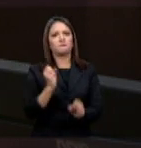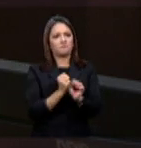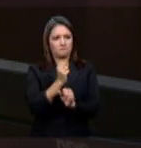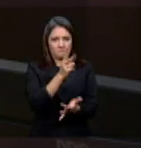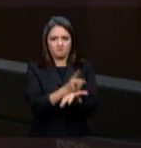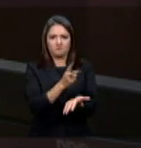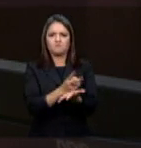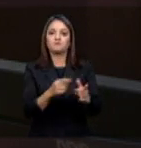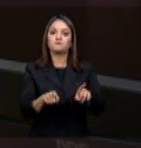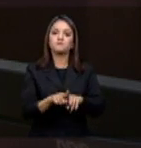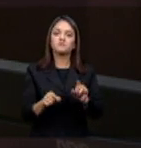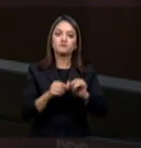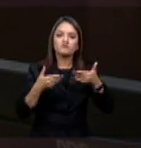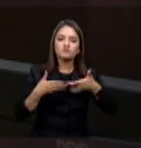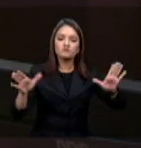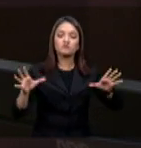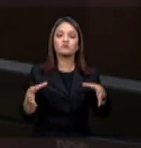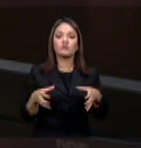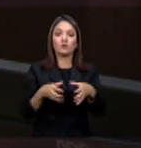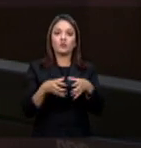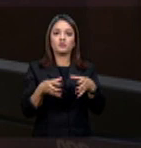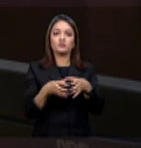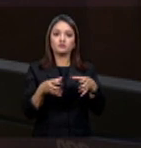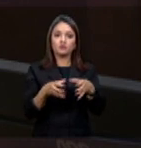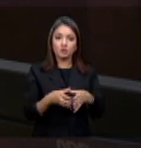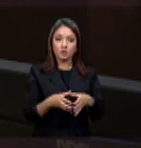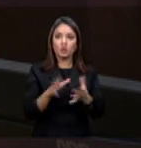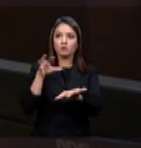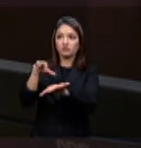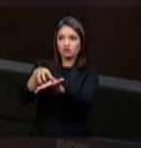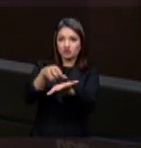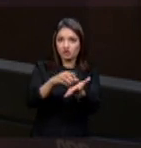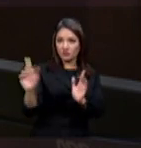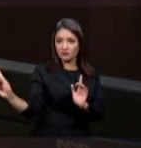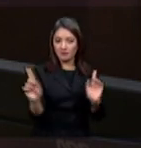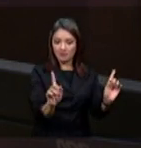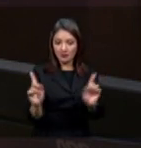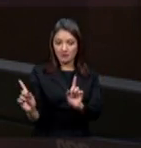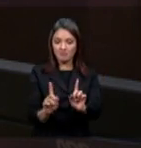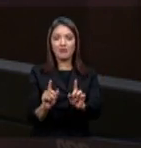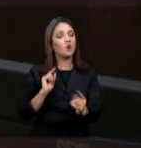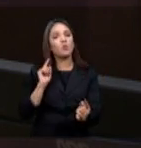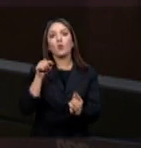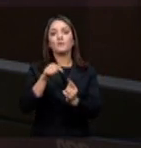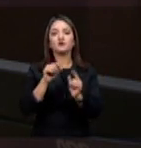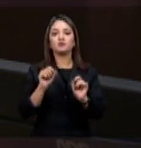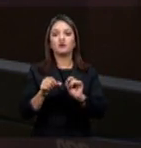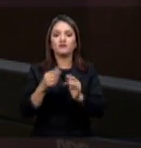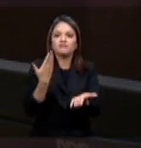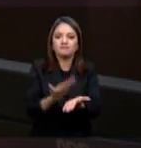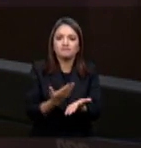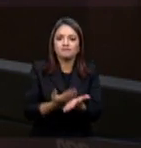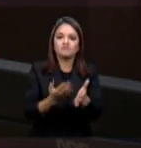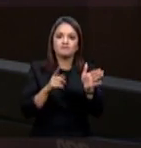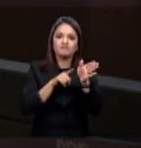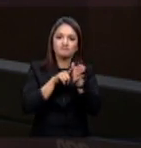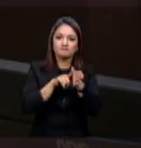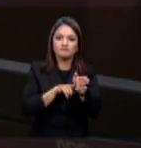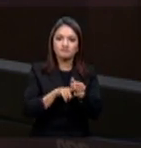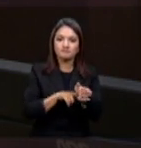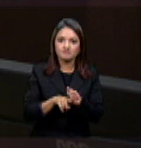para instituir o comitê interinstitucional destinado e a estudos a